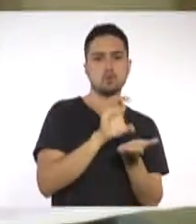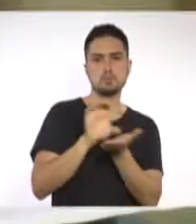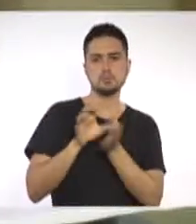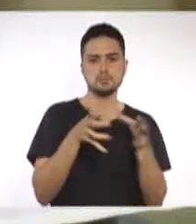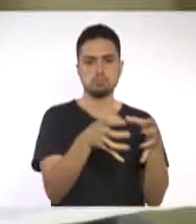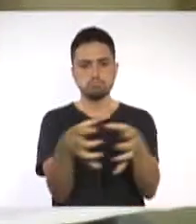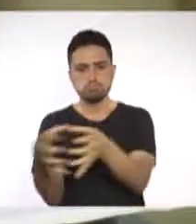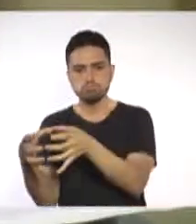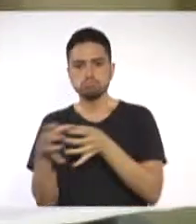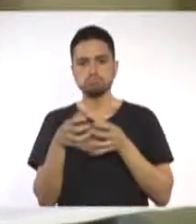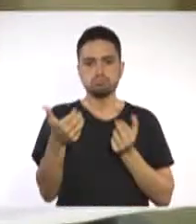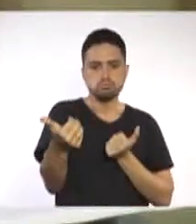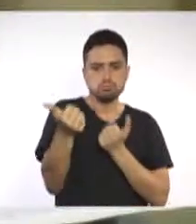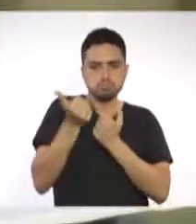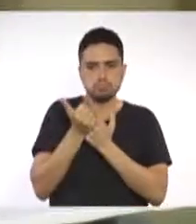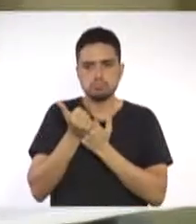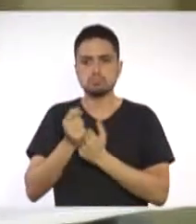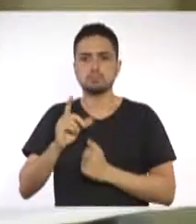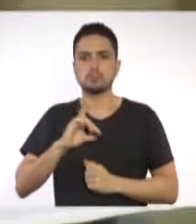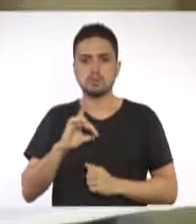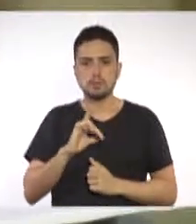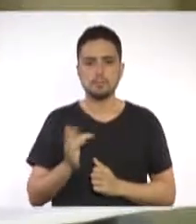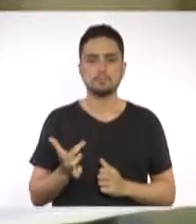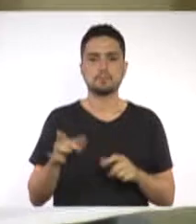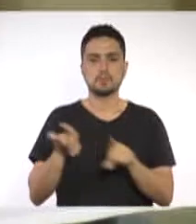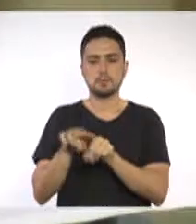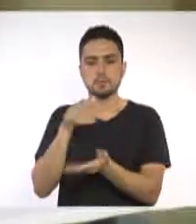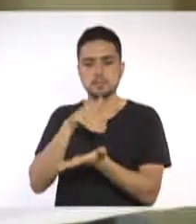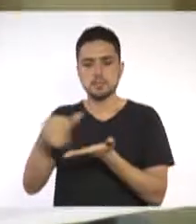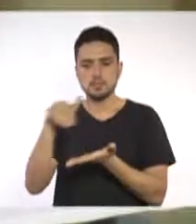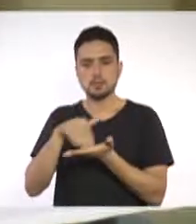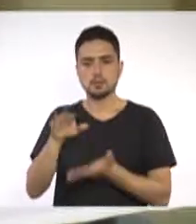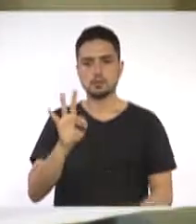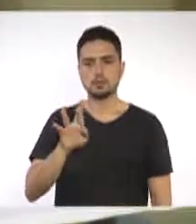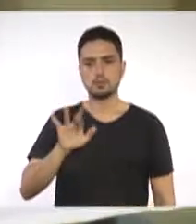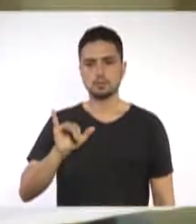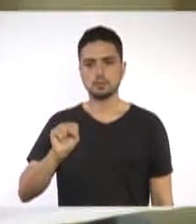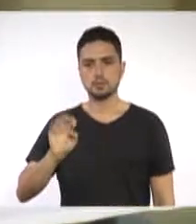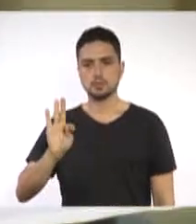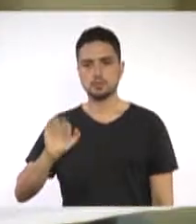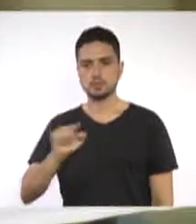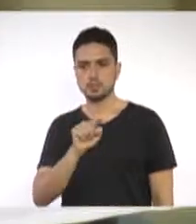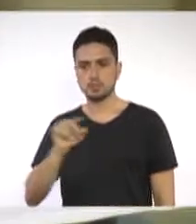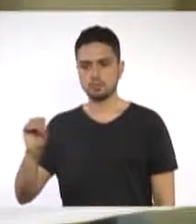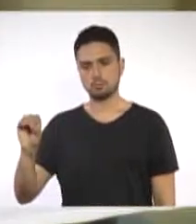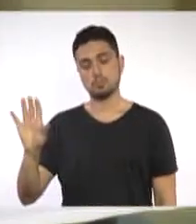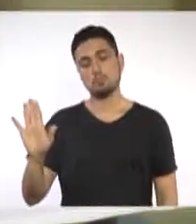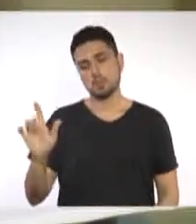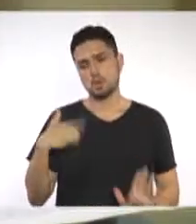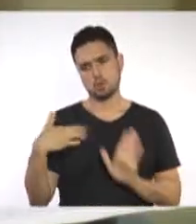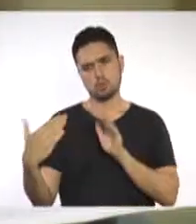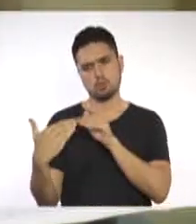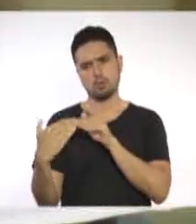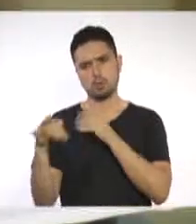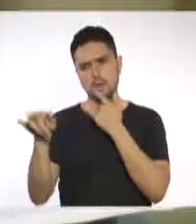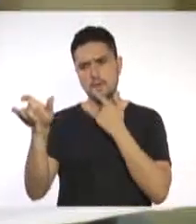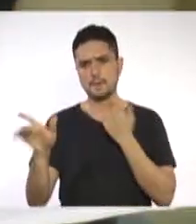oitiva do secretário Tristão, eu concordo com Vossa Excelência, tanto é que já